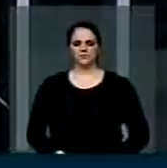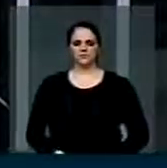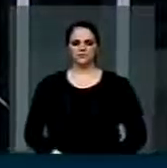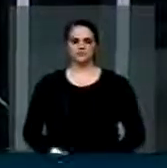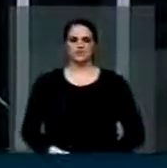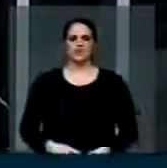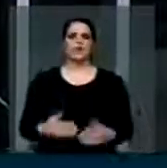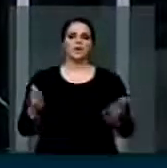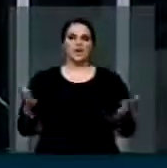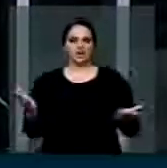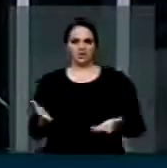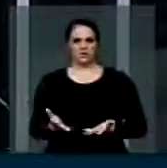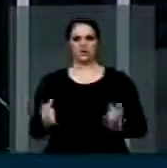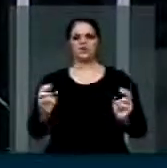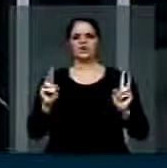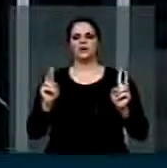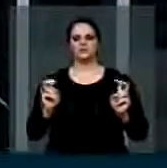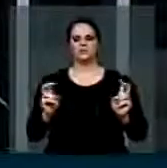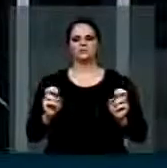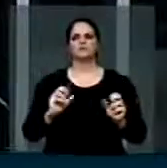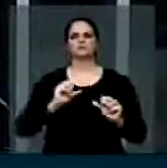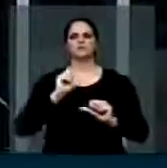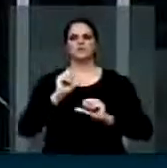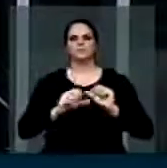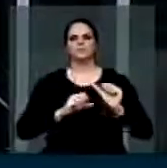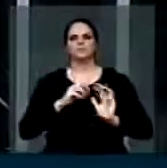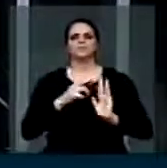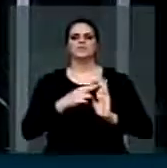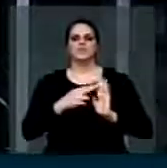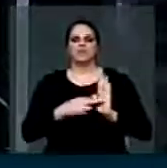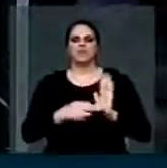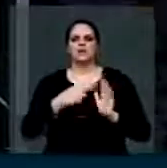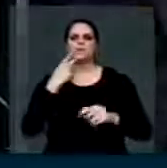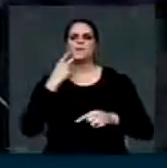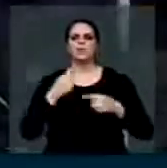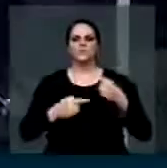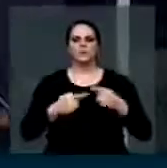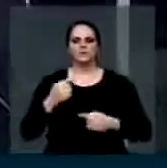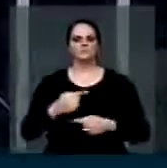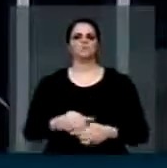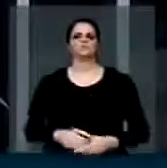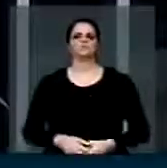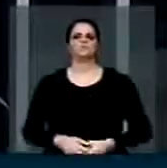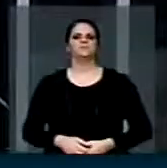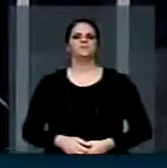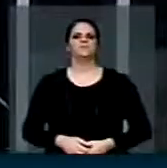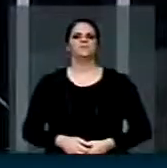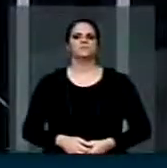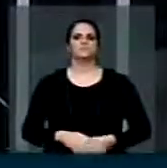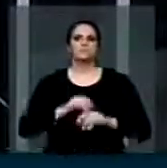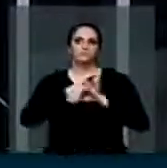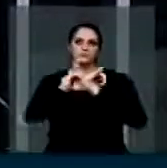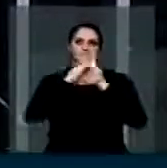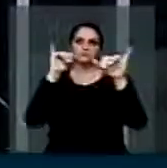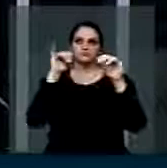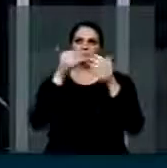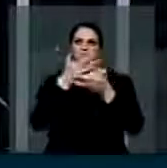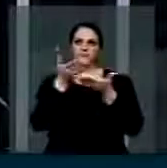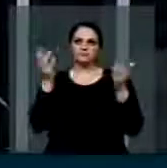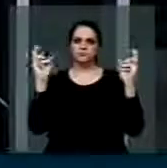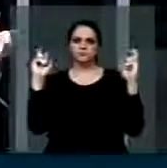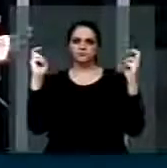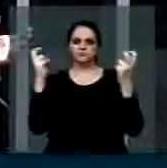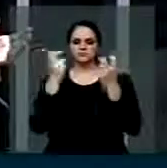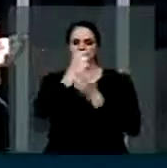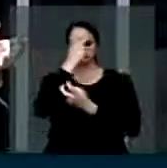reforma política. Quando fizemos aqui a Constituição, senhoras e senhores que estão aí nas galerias, eu fui constituinte